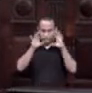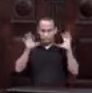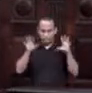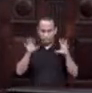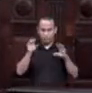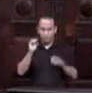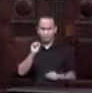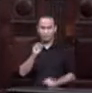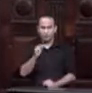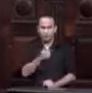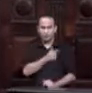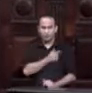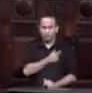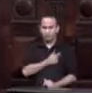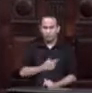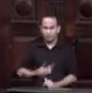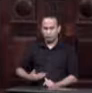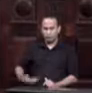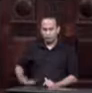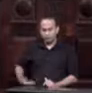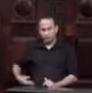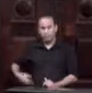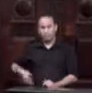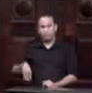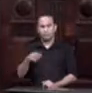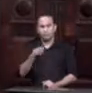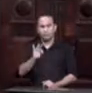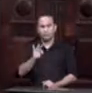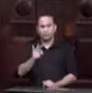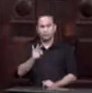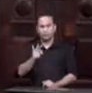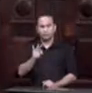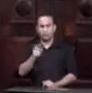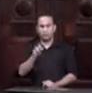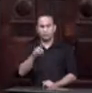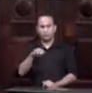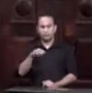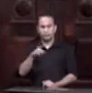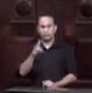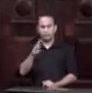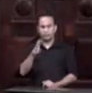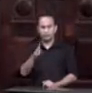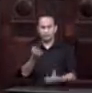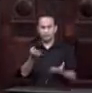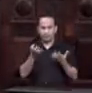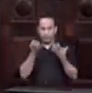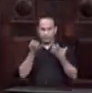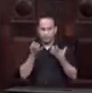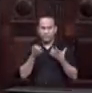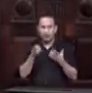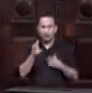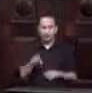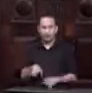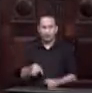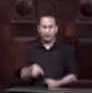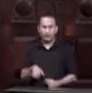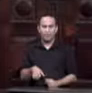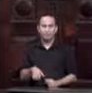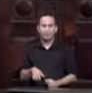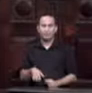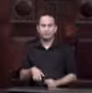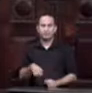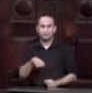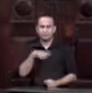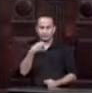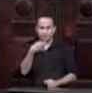que o governo federal do PMDB e o governo estadual do PMDB querem garantir a